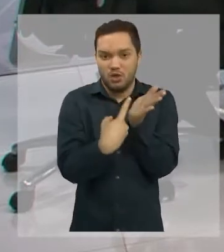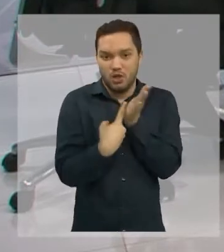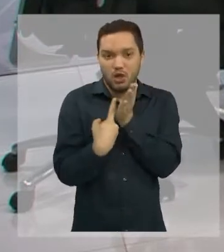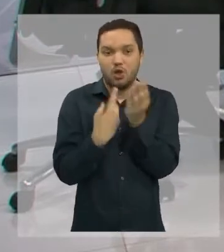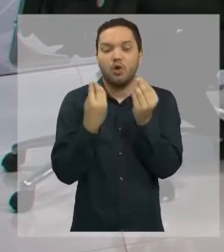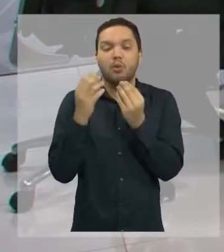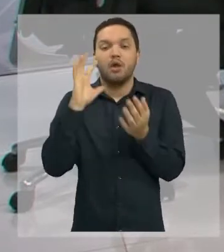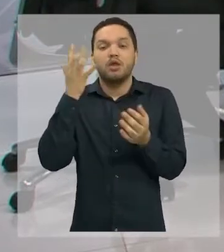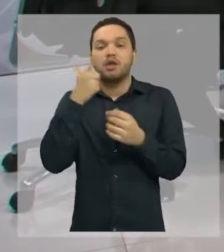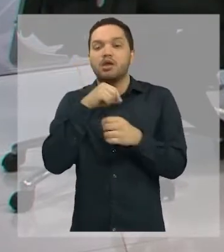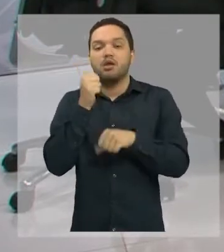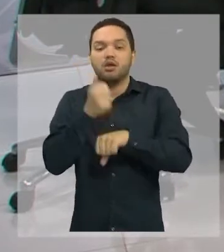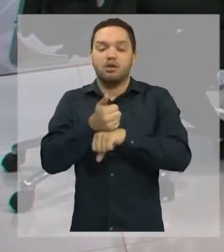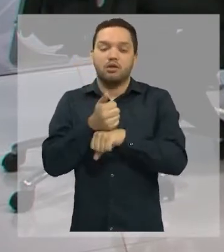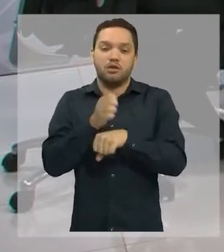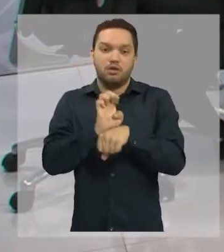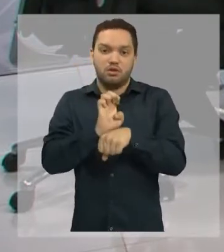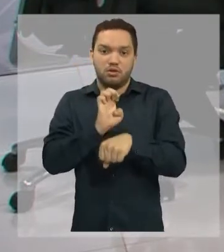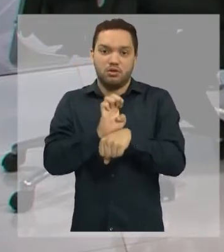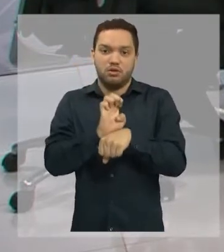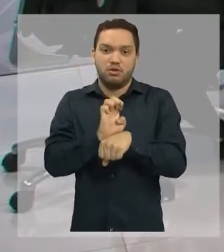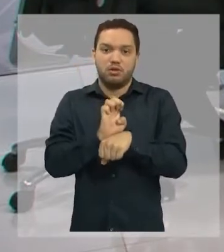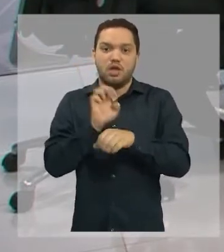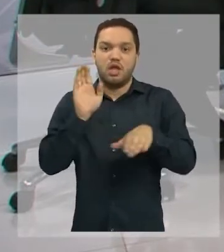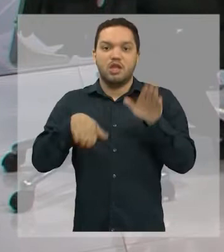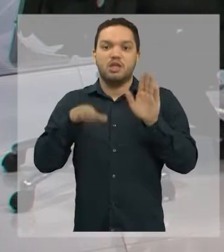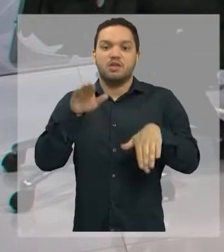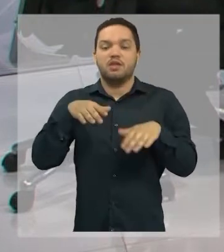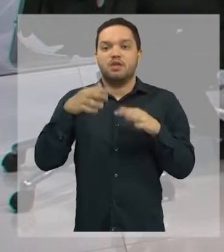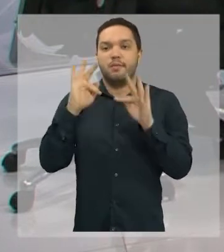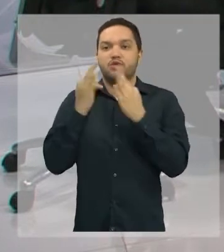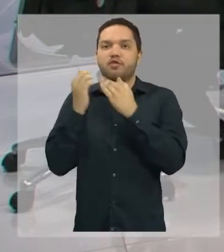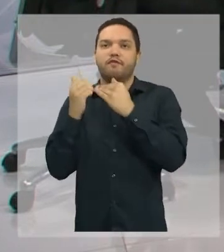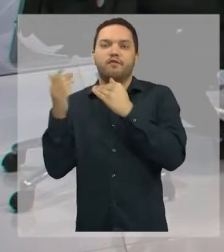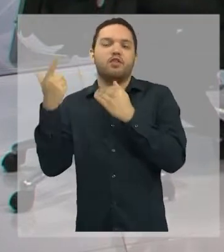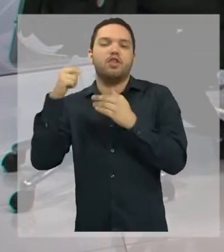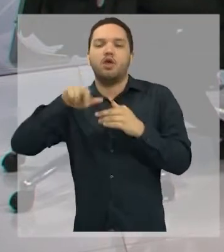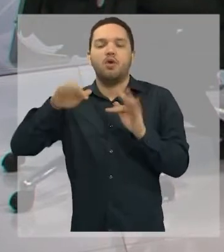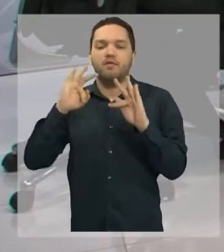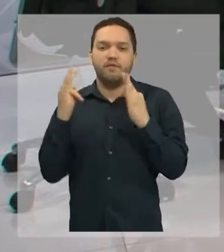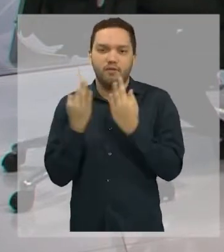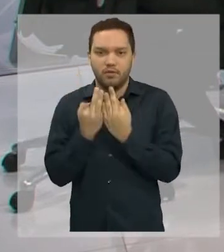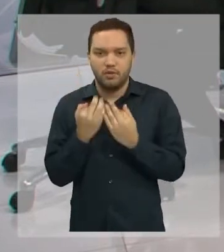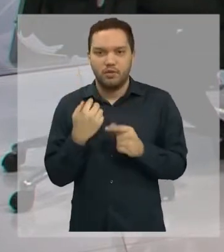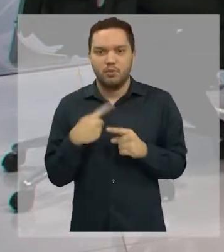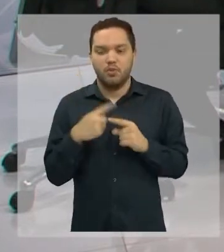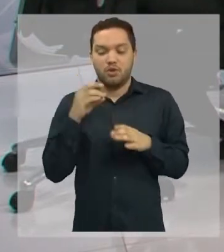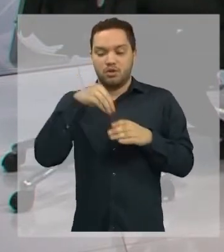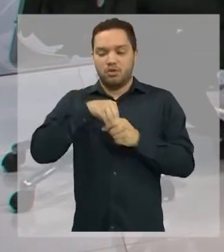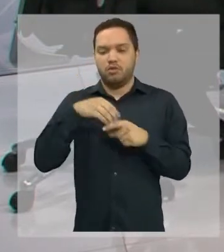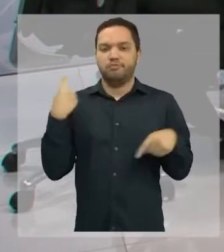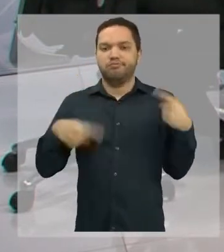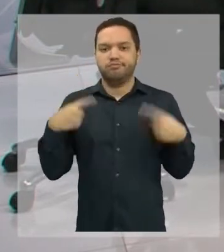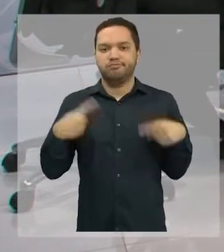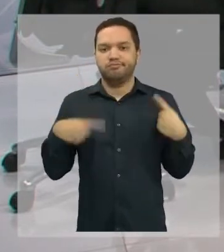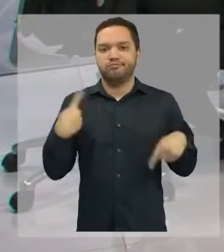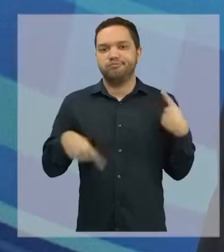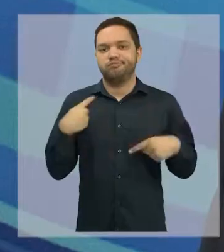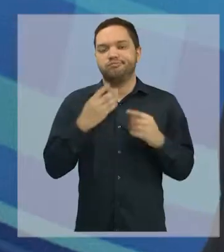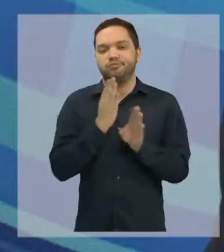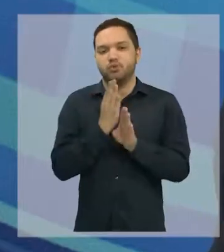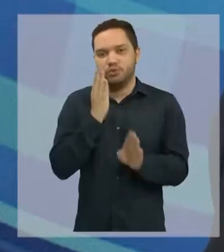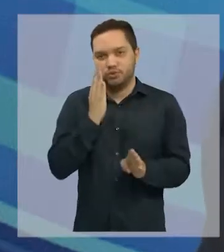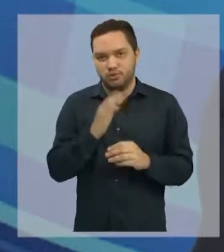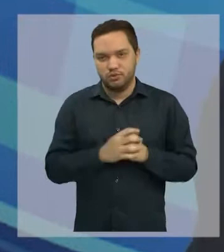dos estados, aí geralmente sai alguém que não é da oligarquia. Até por causa da competição interna das